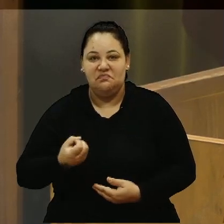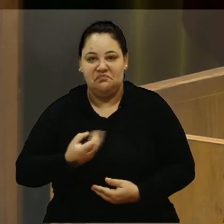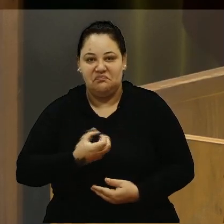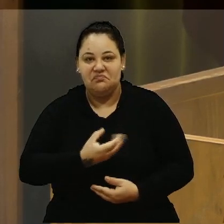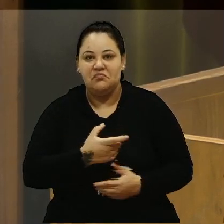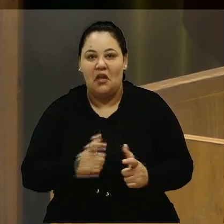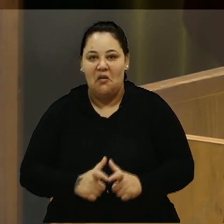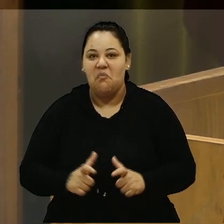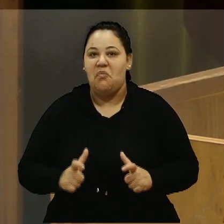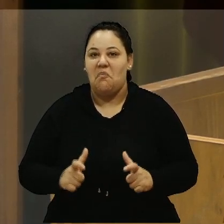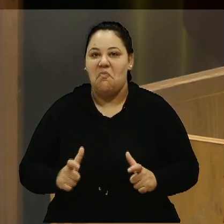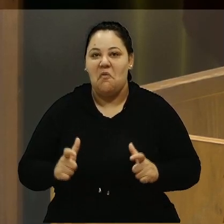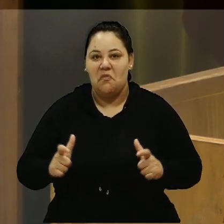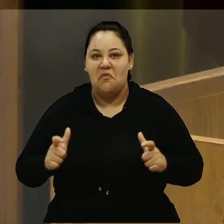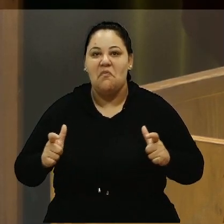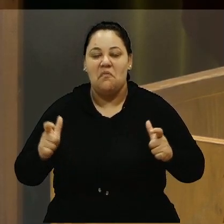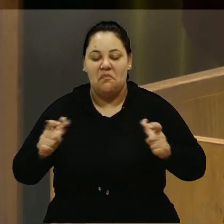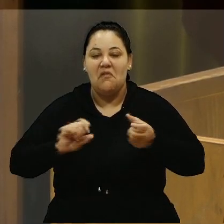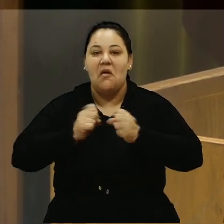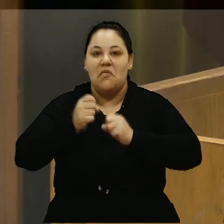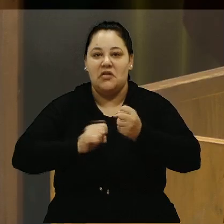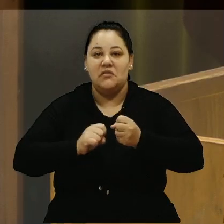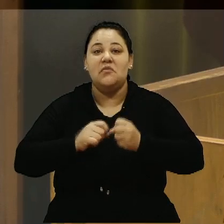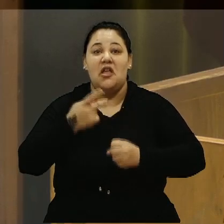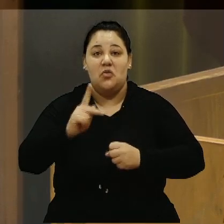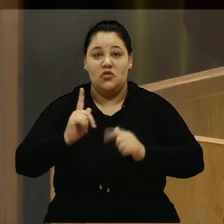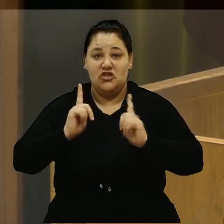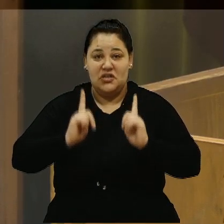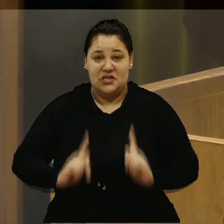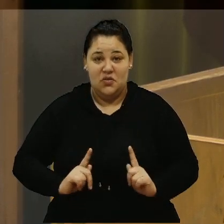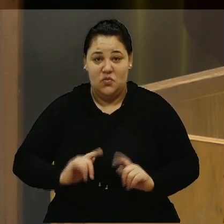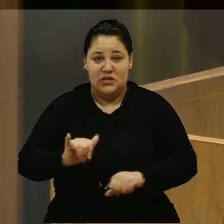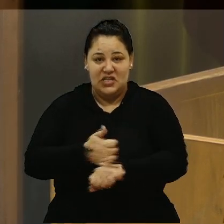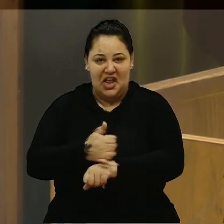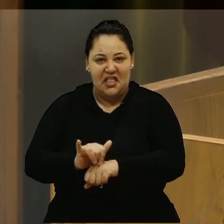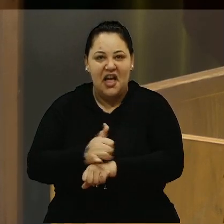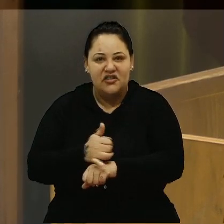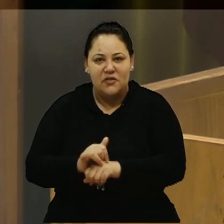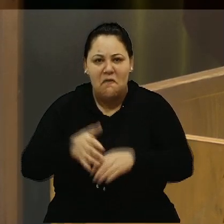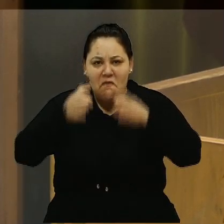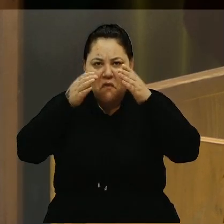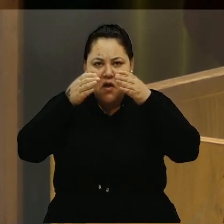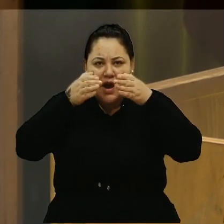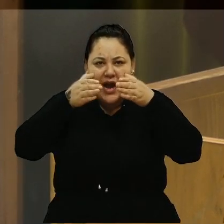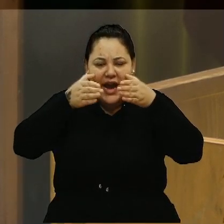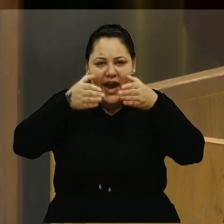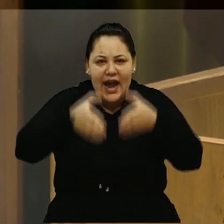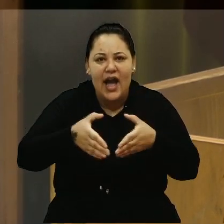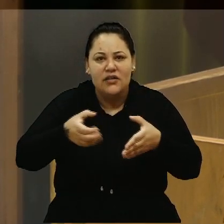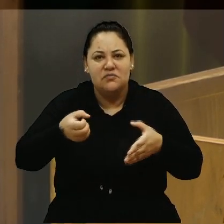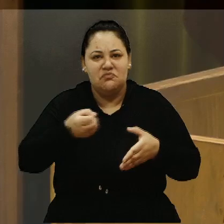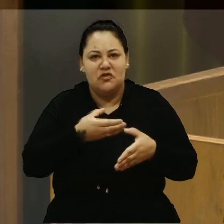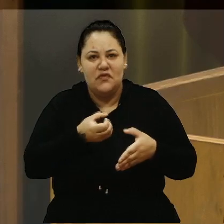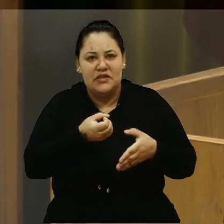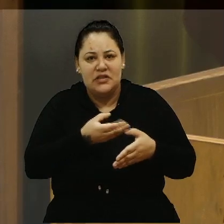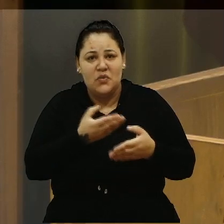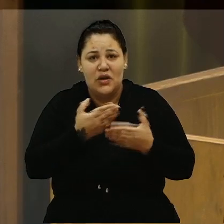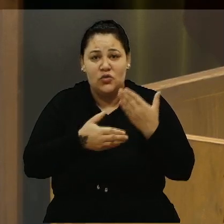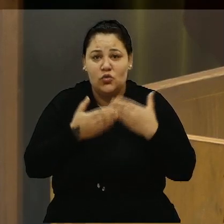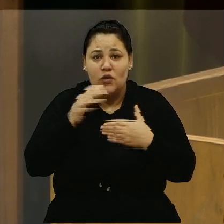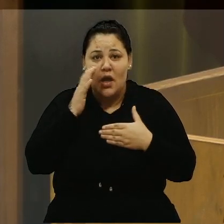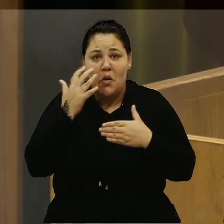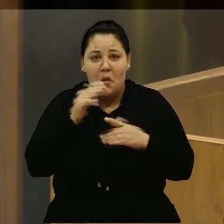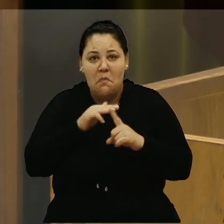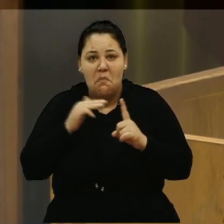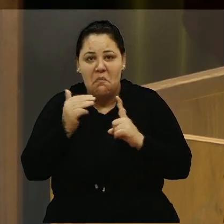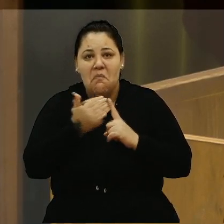e expansão da empresa. Sua gestão estratégica, focada na inovação e na constante adaptação às tendências de mercado,